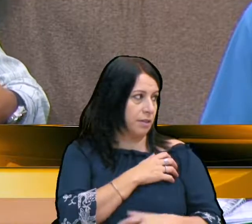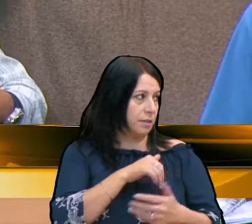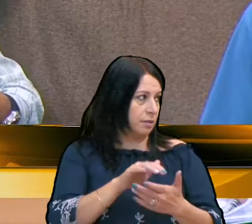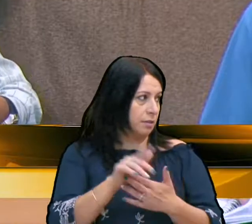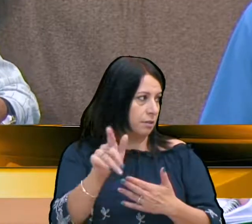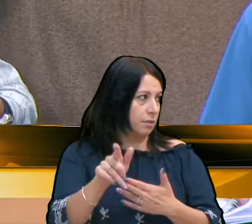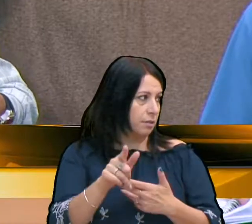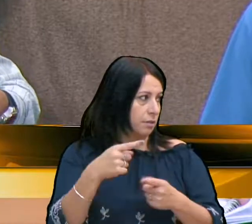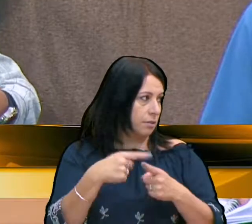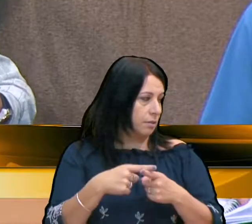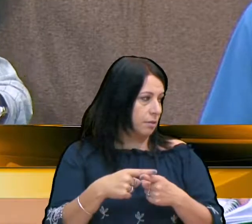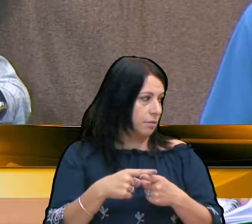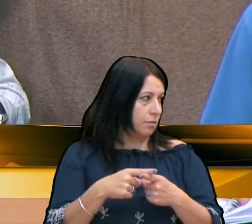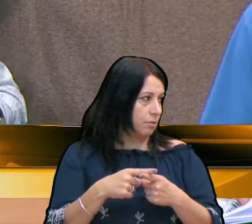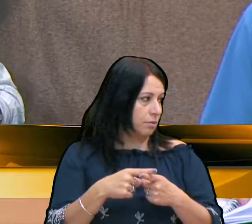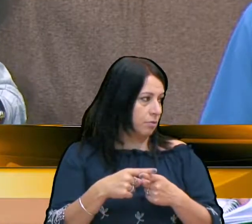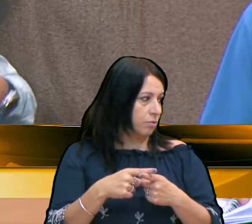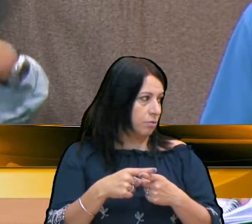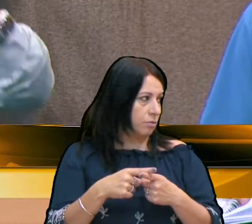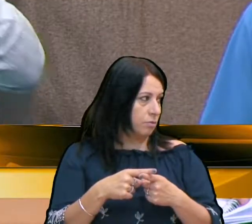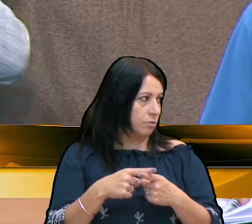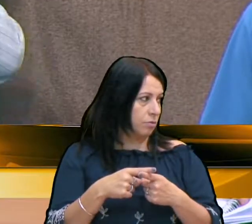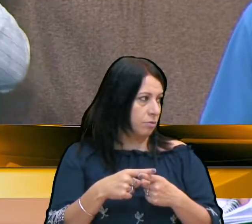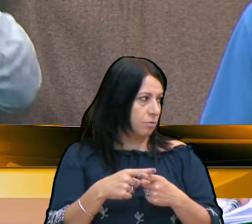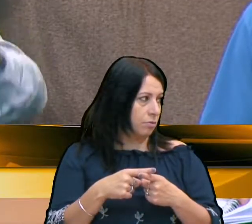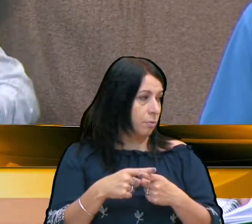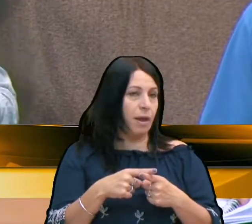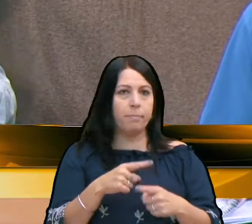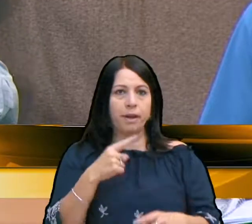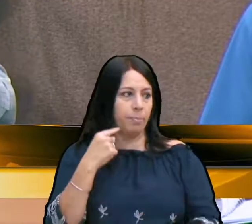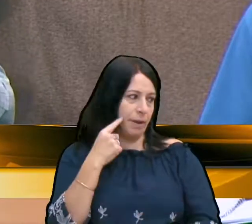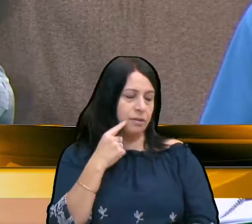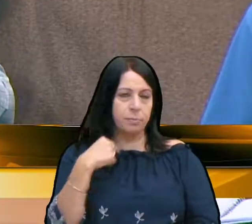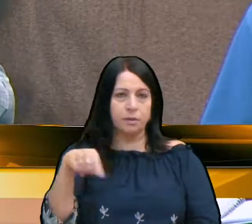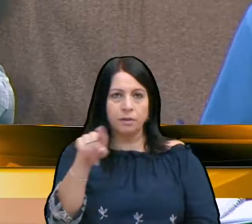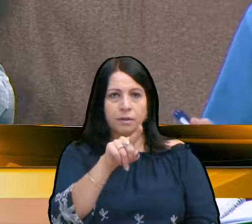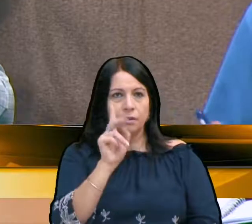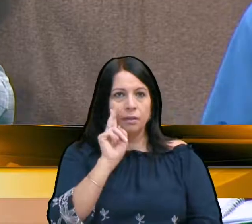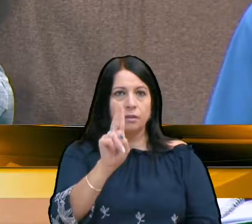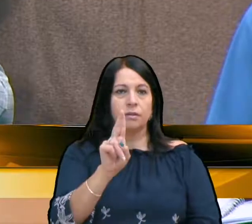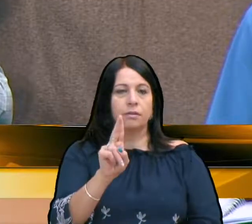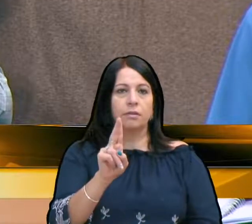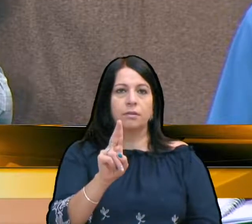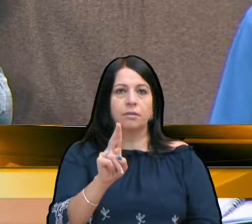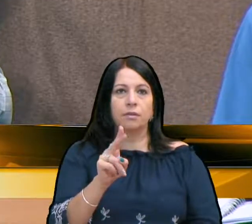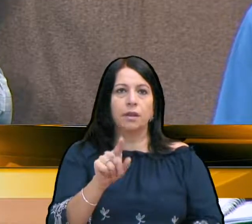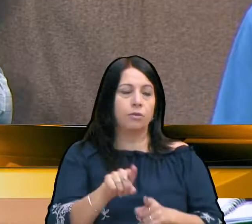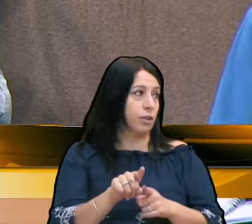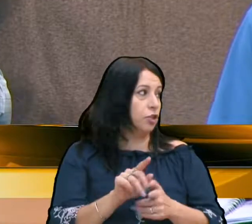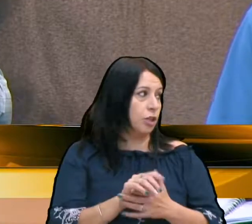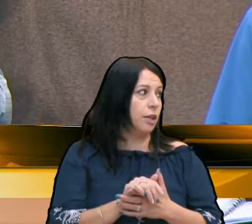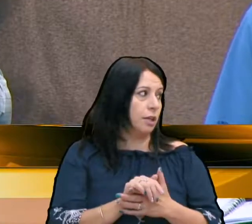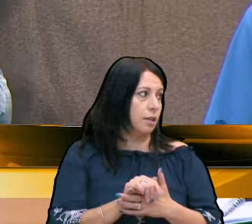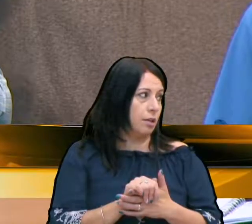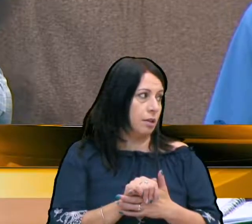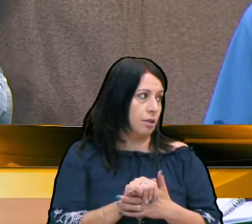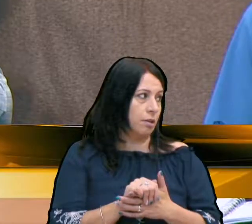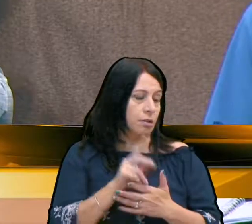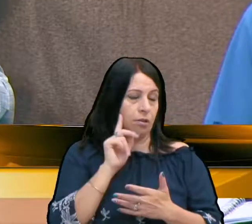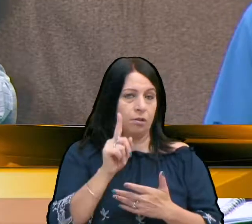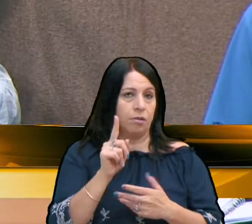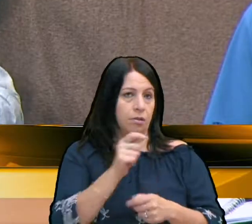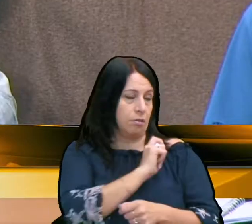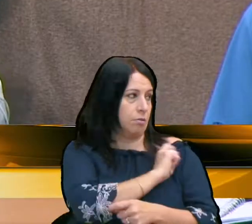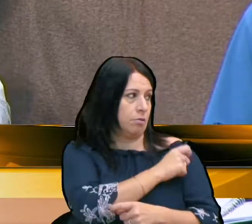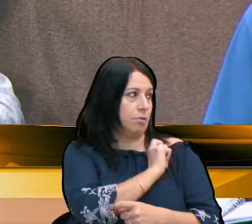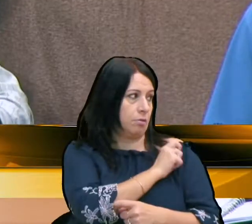cidades, principalmente nas cidades do tamanho de Caxias do Sul, ela permite, primeiro, uma segurança maior para o gestor, né? De que essa